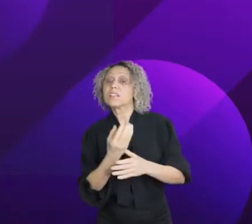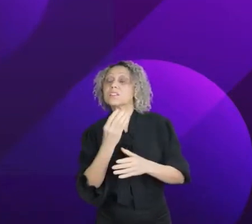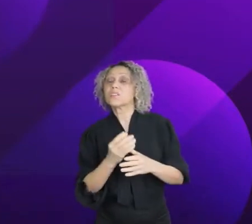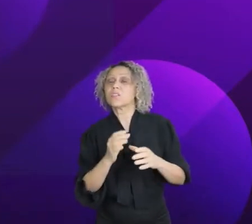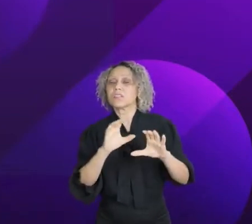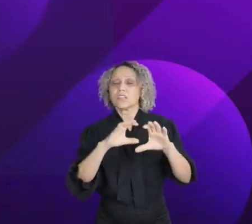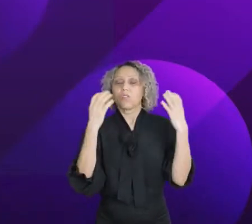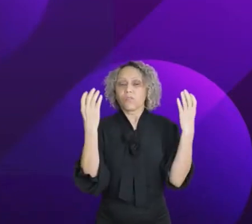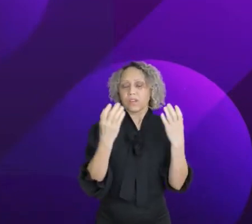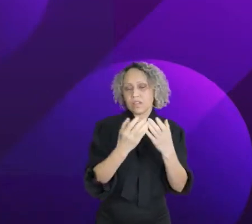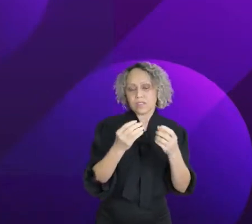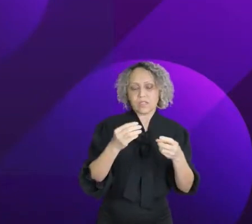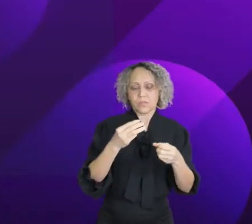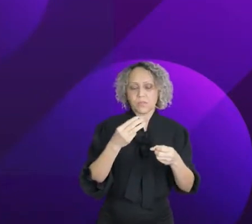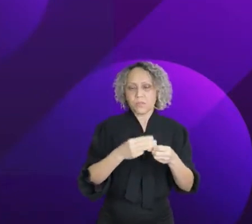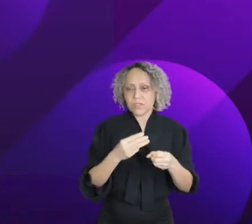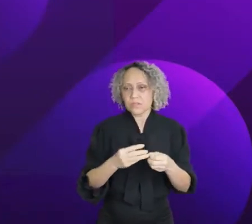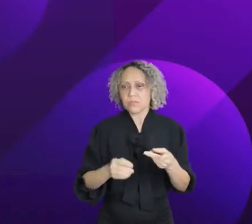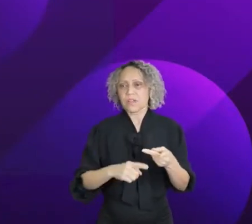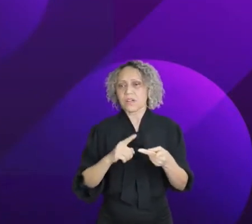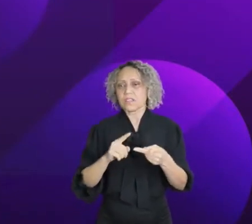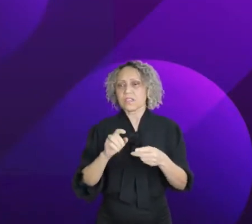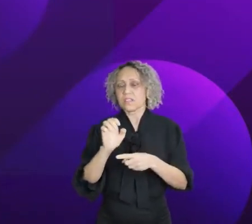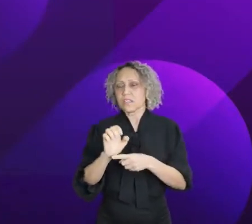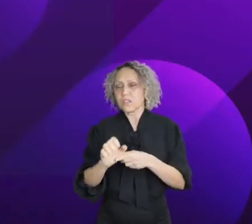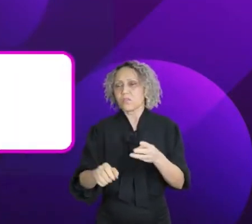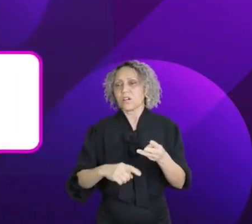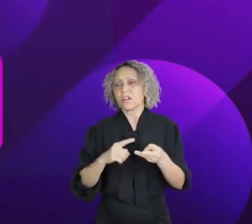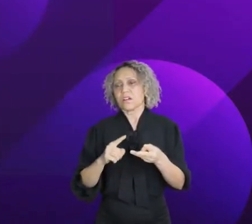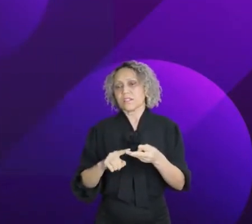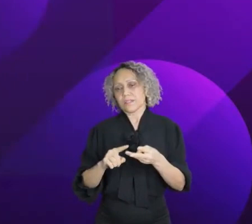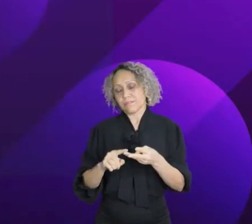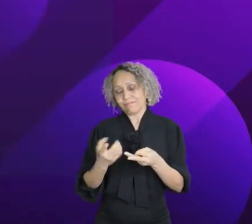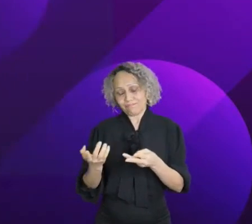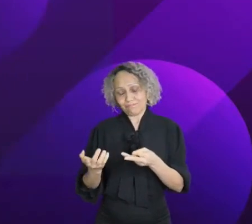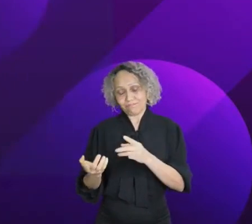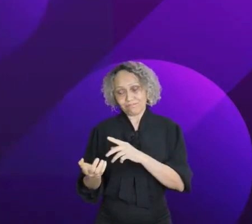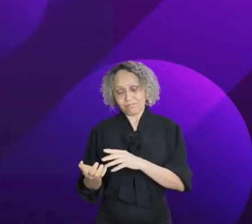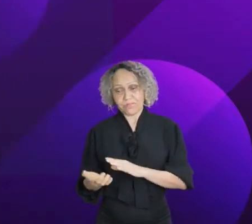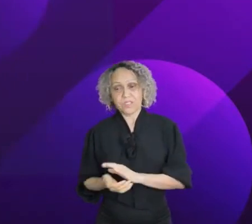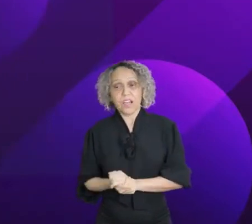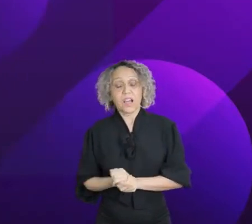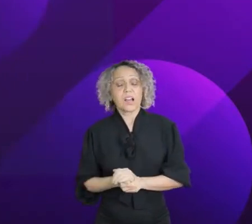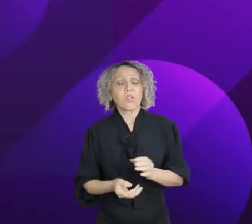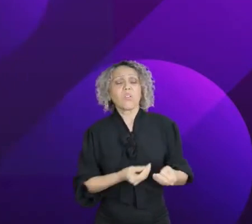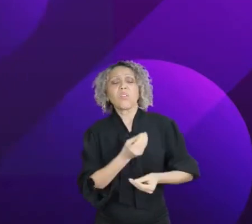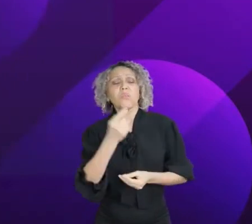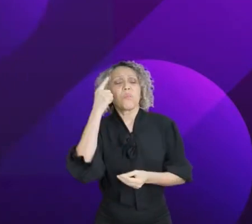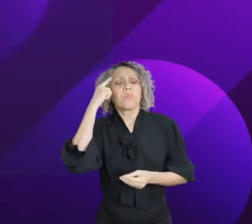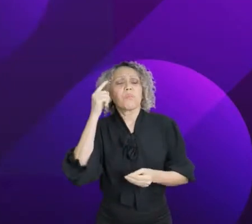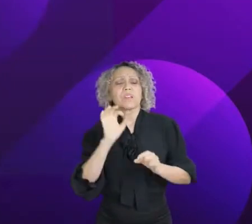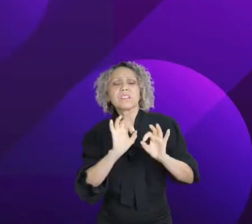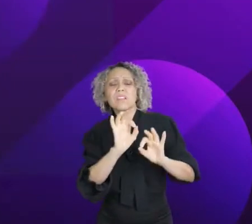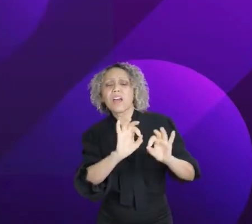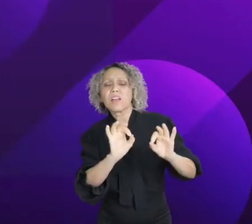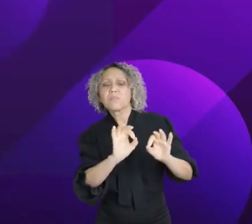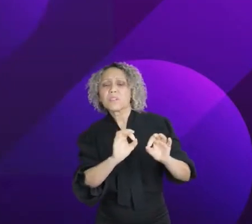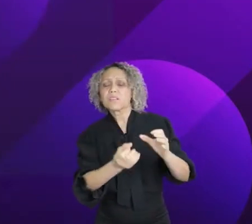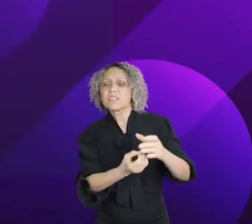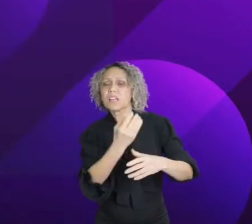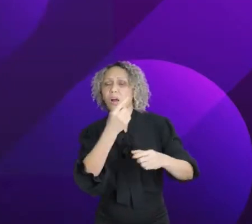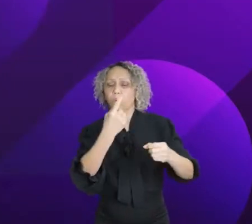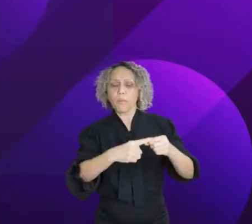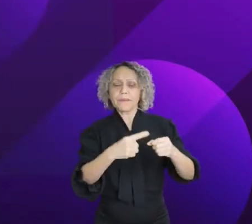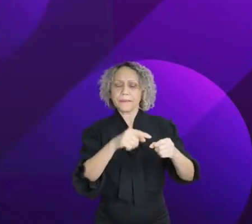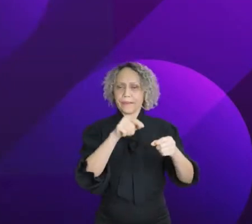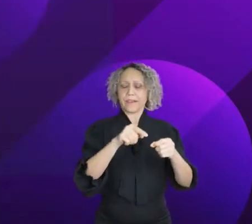Nacional das Cidades, né? Aonde se pensar uma cidade só é possível quando a gente pensa